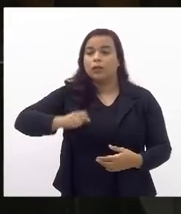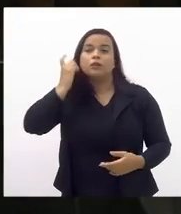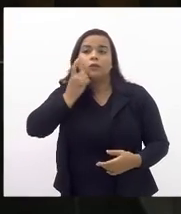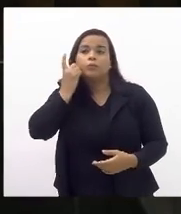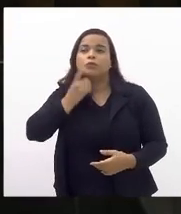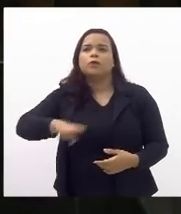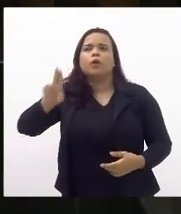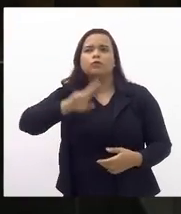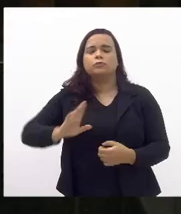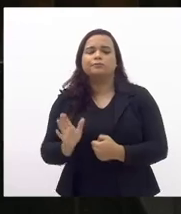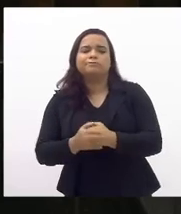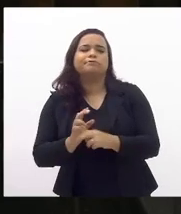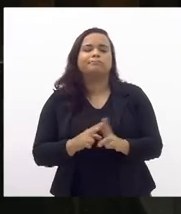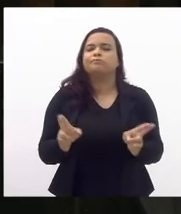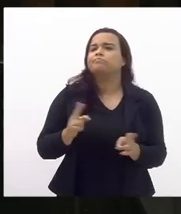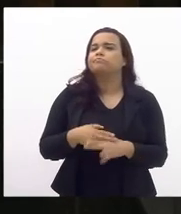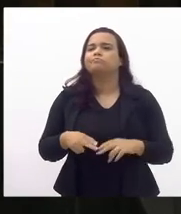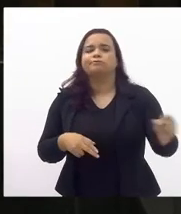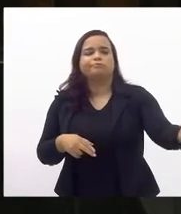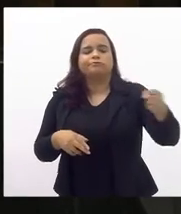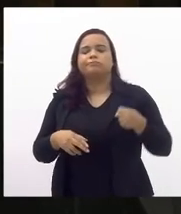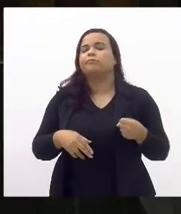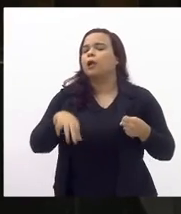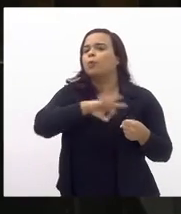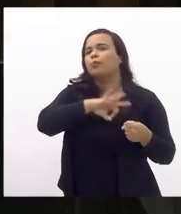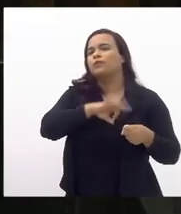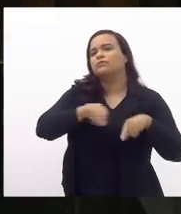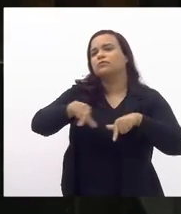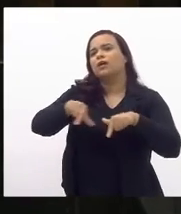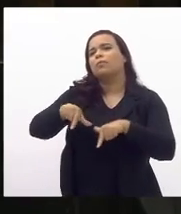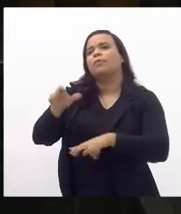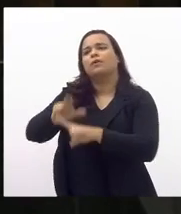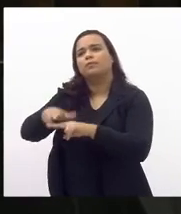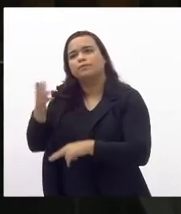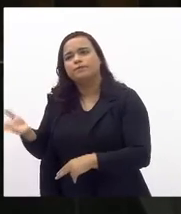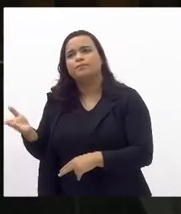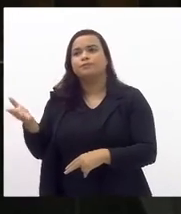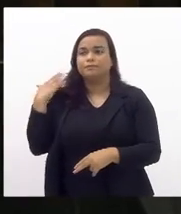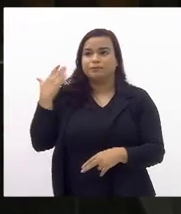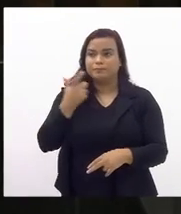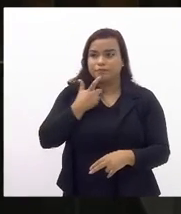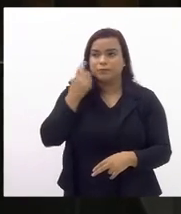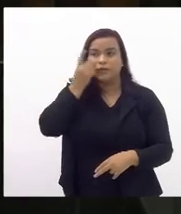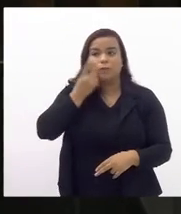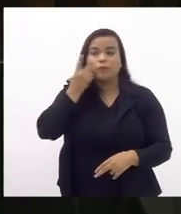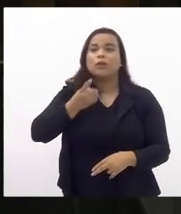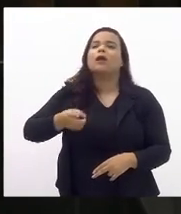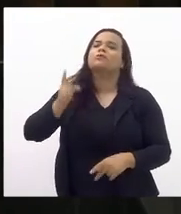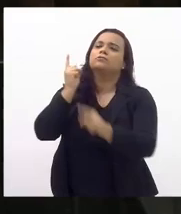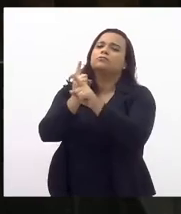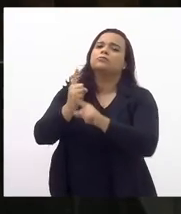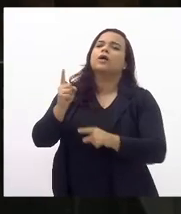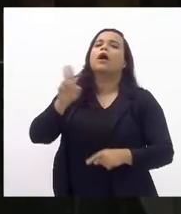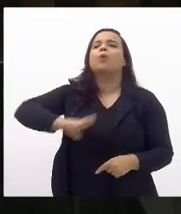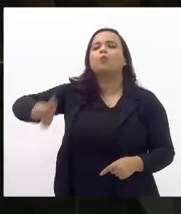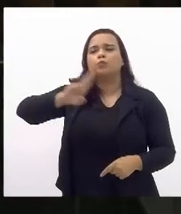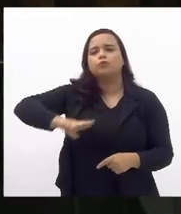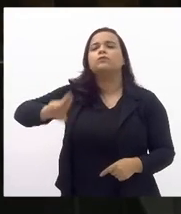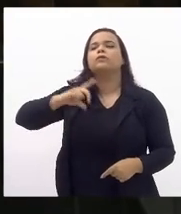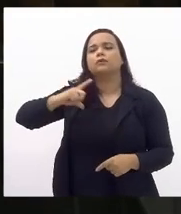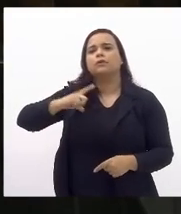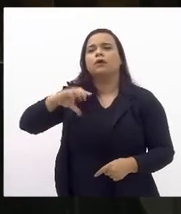clandestina policiais penais. Esse deputado, recentemente, foi revelado que está utilizando policiais civis, que não